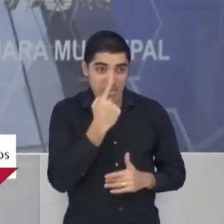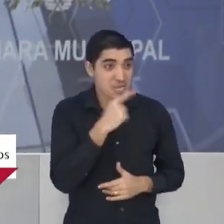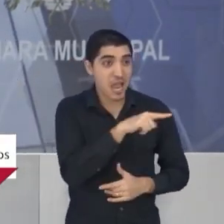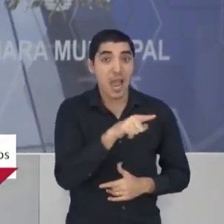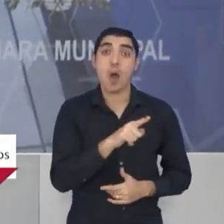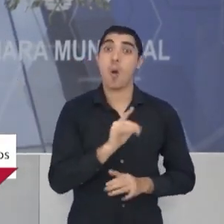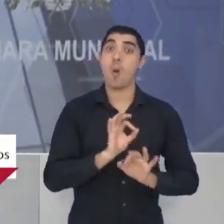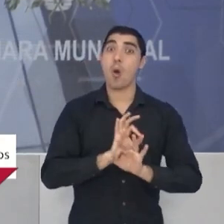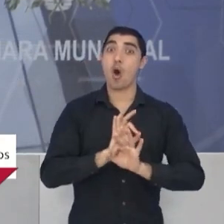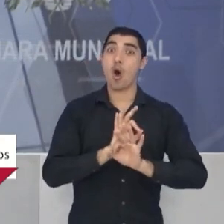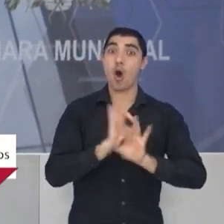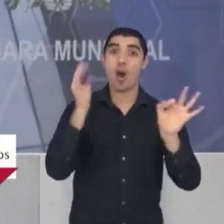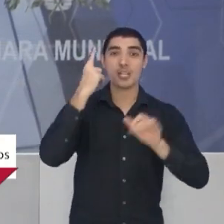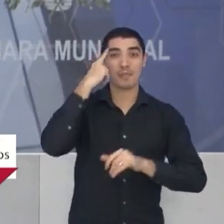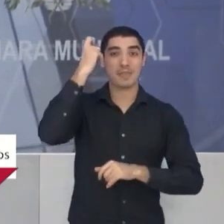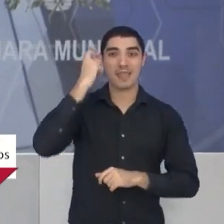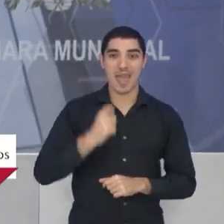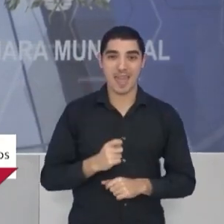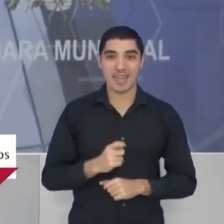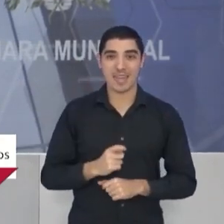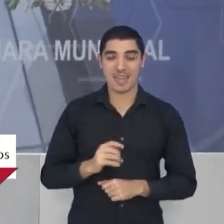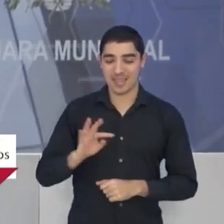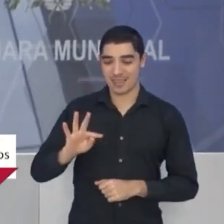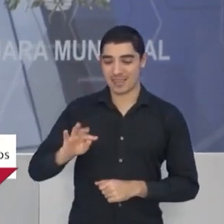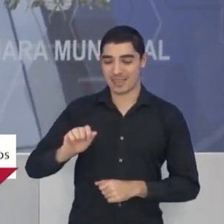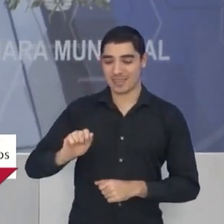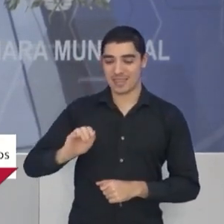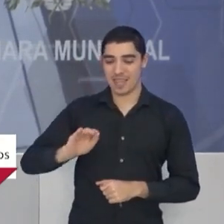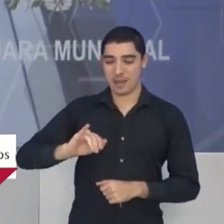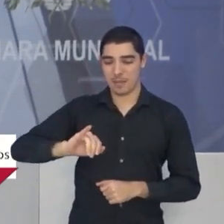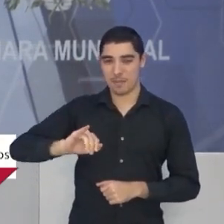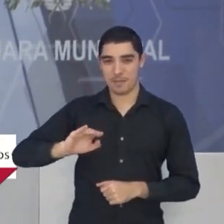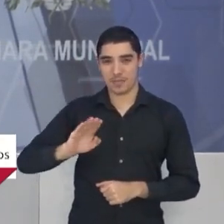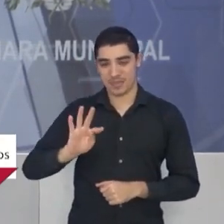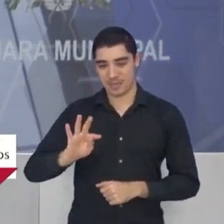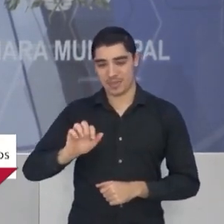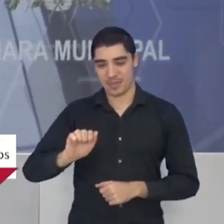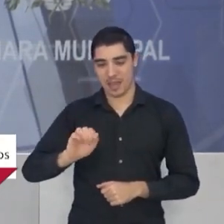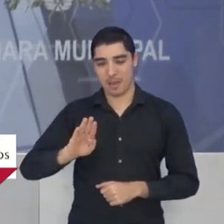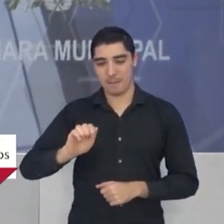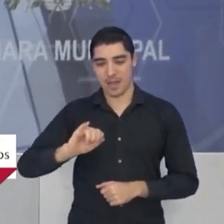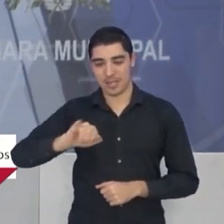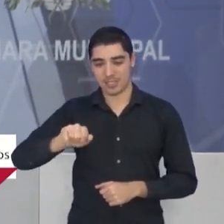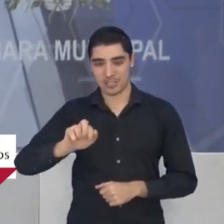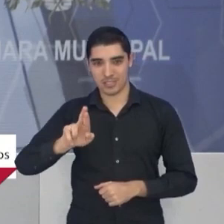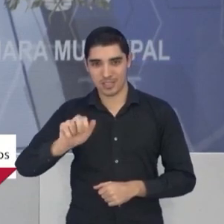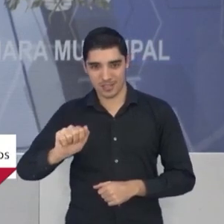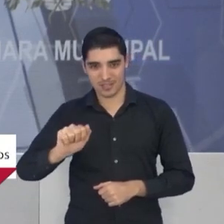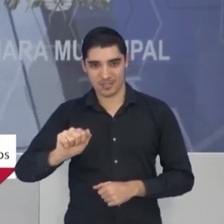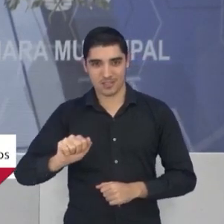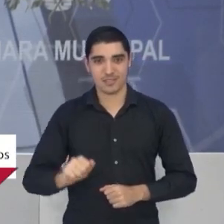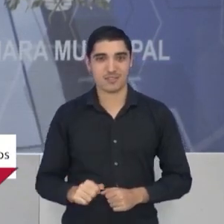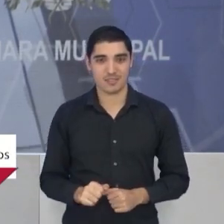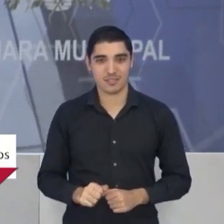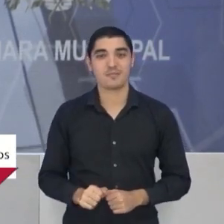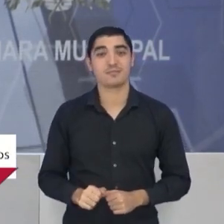nossos Tabajara seus problemas terminaram lembra da planeta